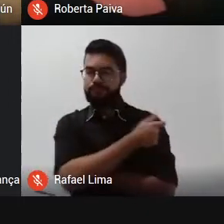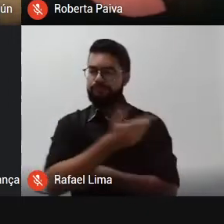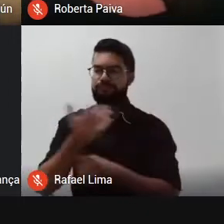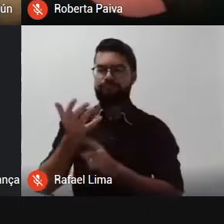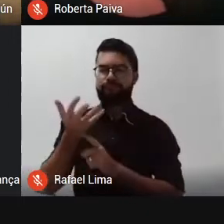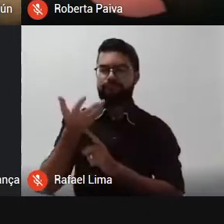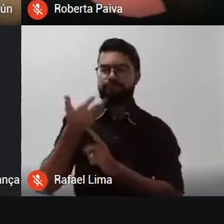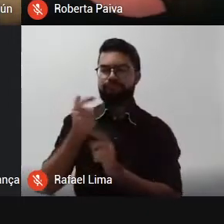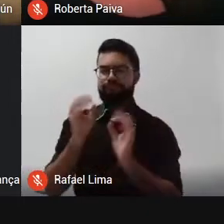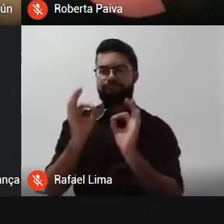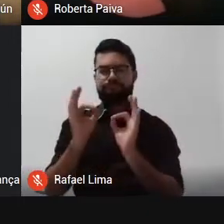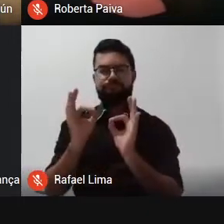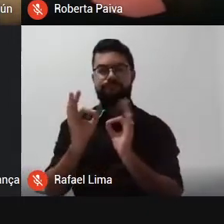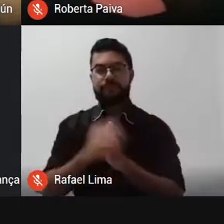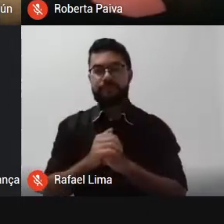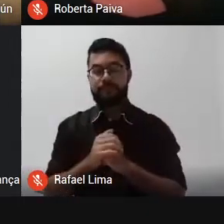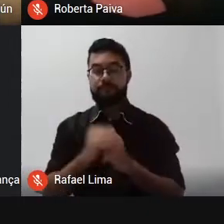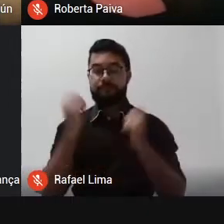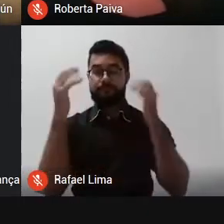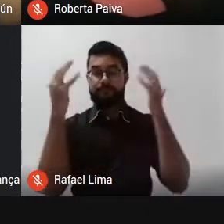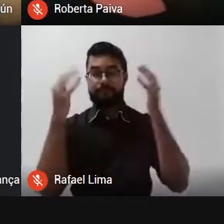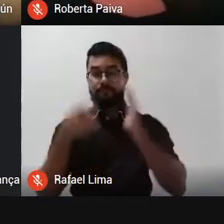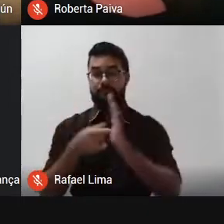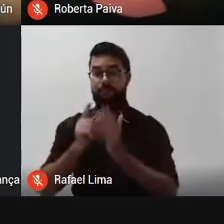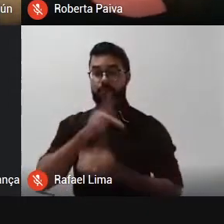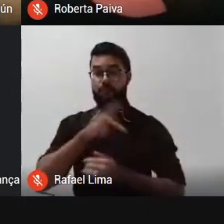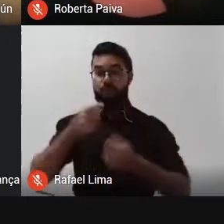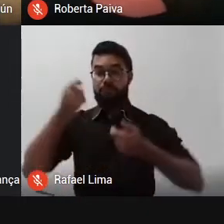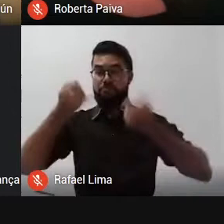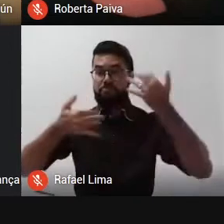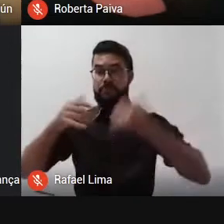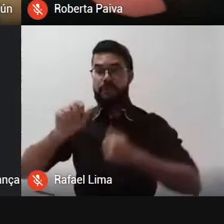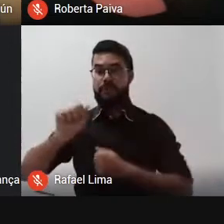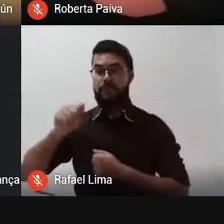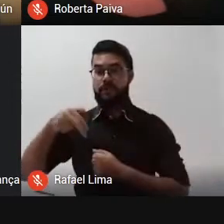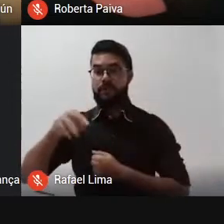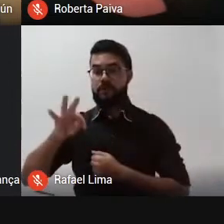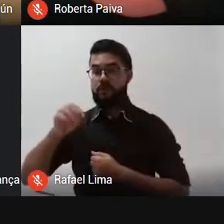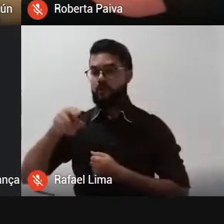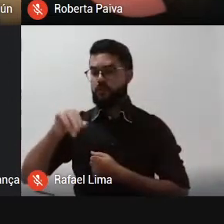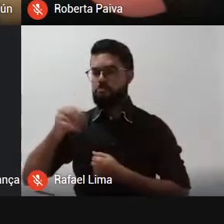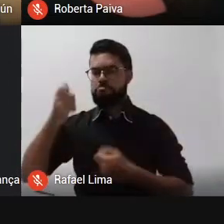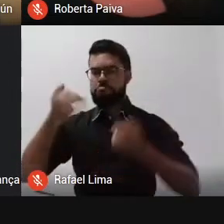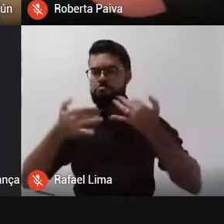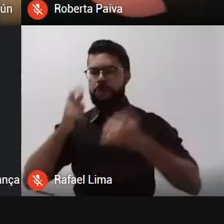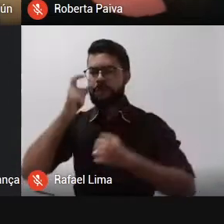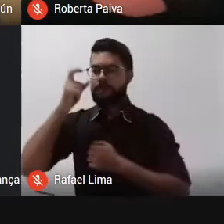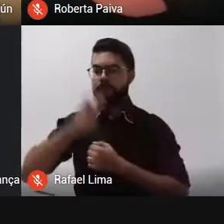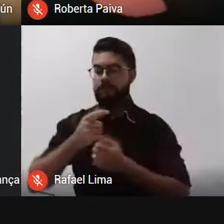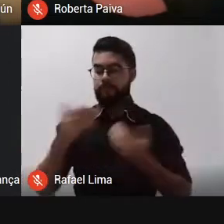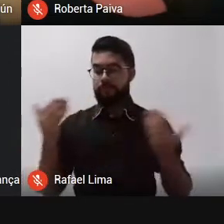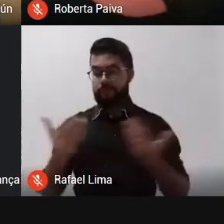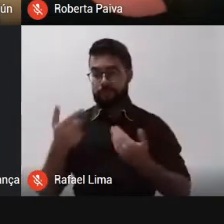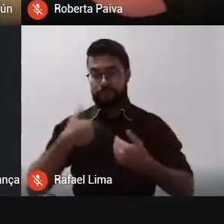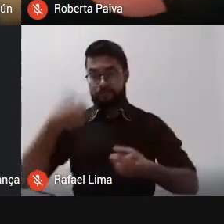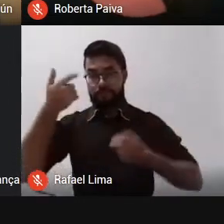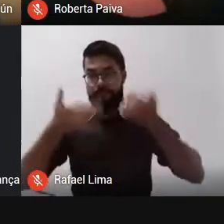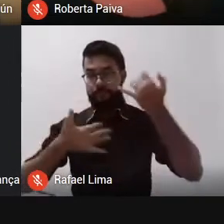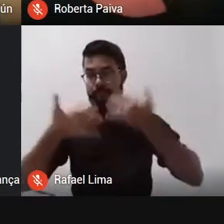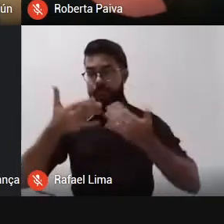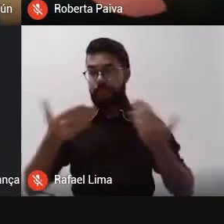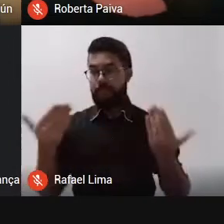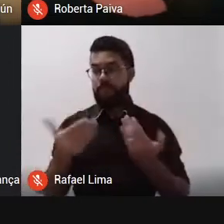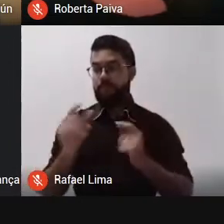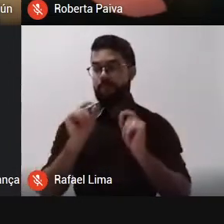Parabenizar o professor Antônio, né, um trabalho muito interessante. E hoje eu trago para o evento